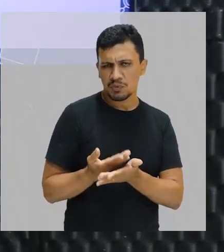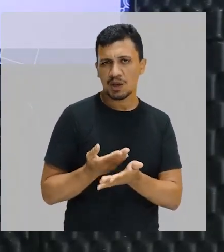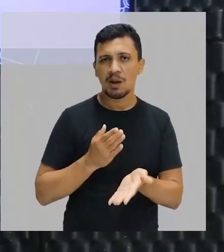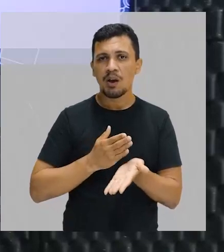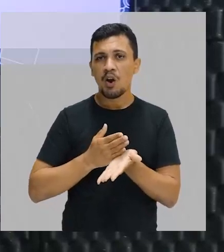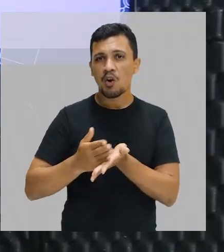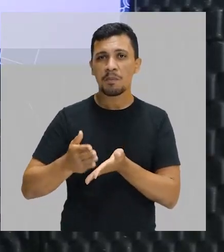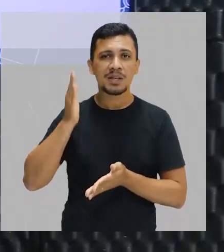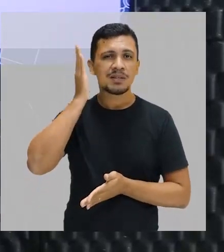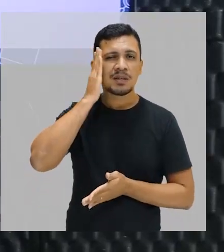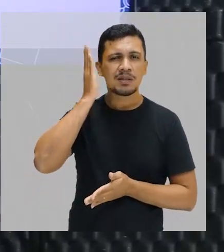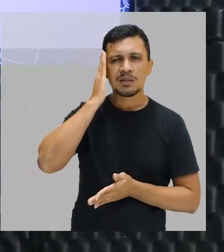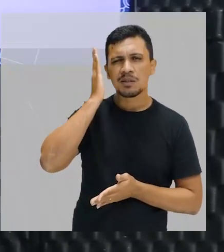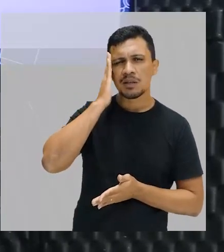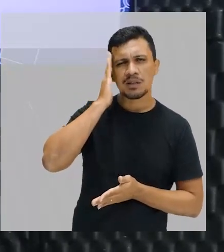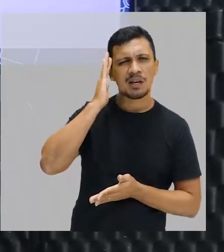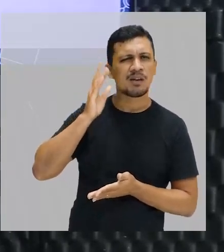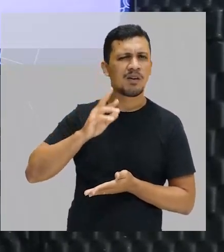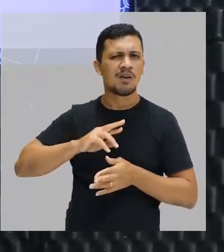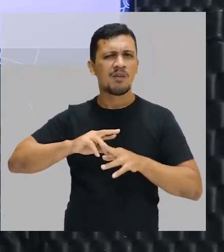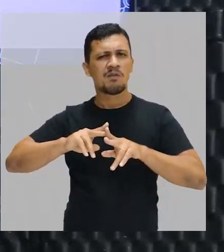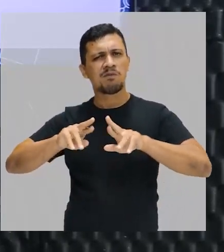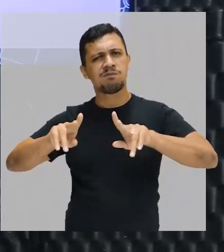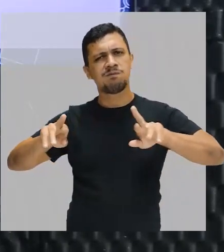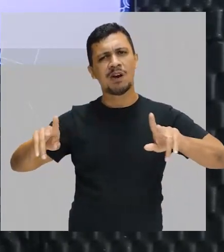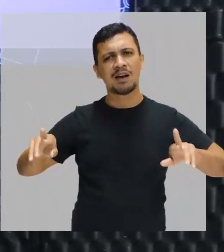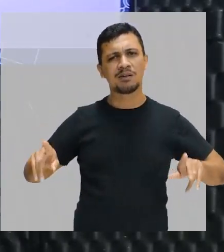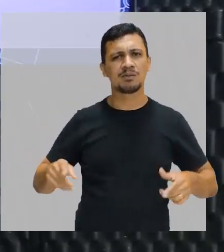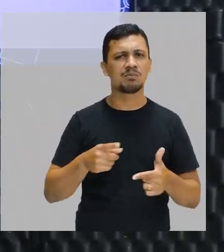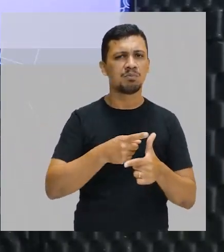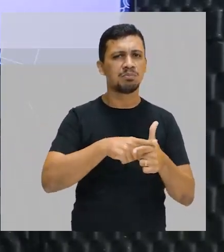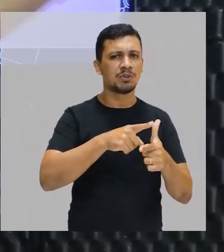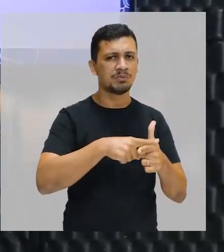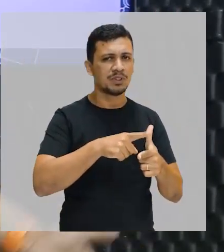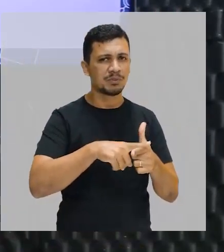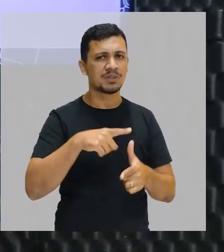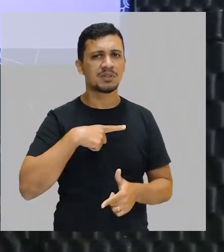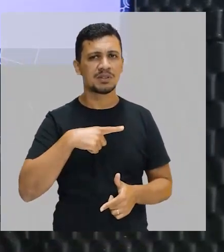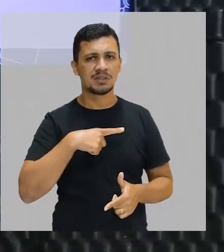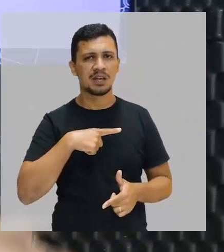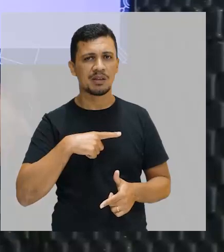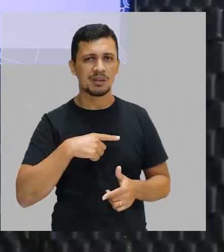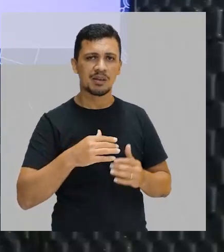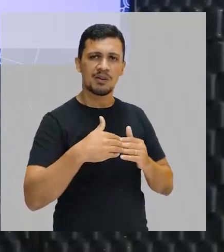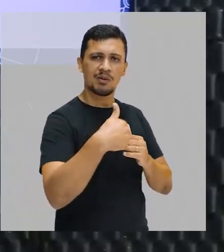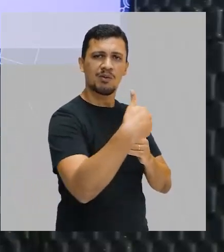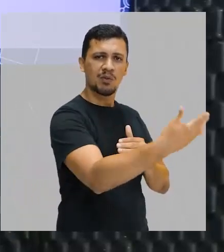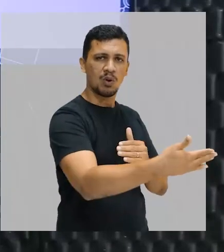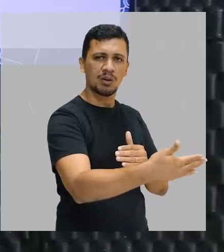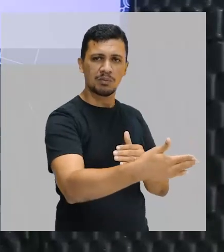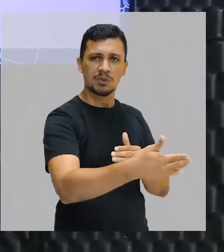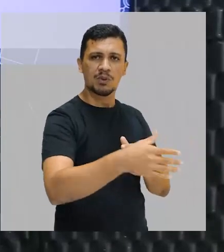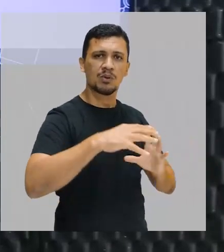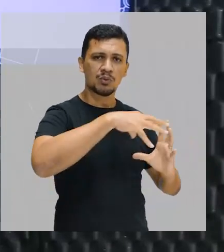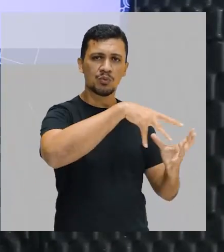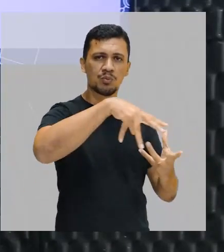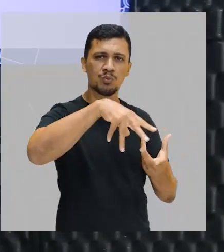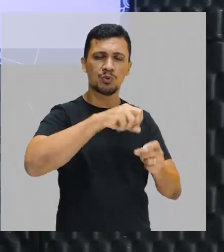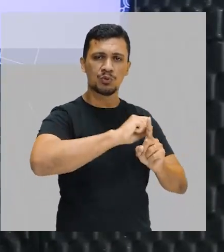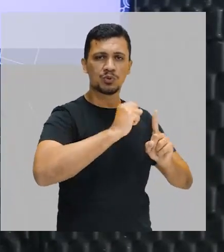verdade, a entender uma série de problemas que nós temos, tanto do lado externo, ou seja, no mundo social, como no nosso